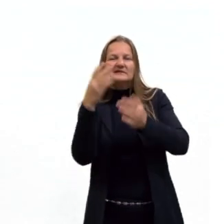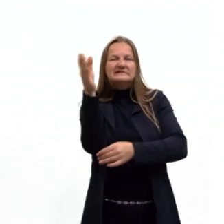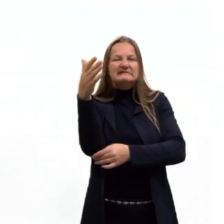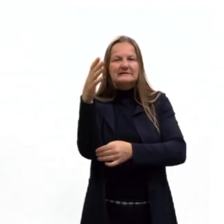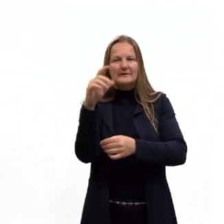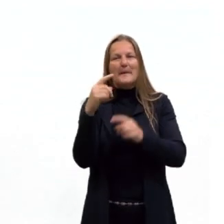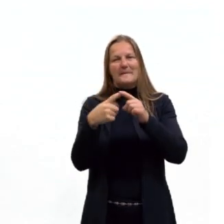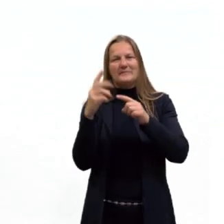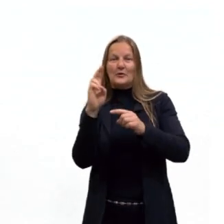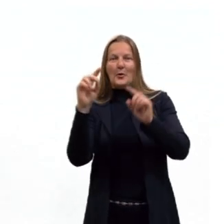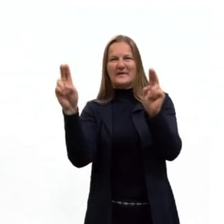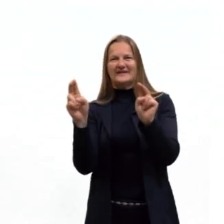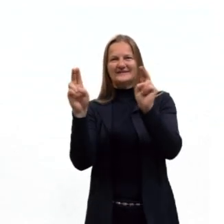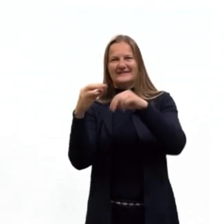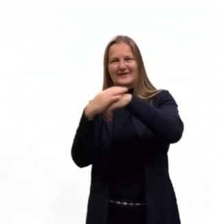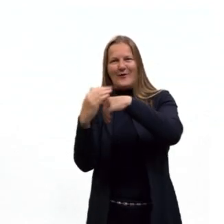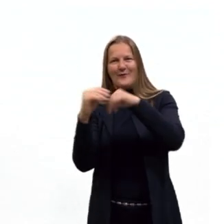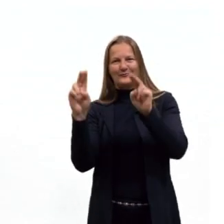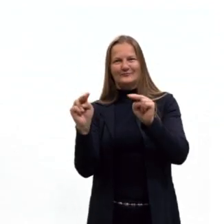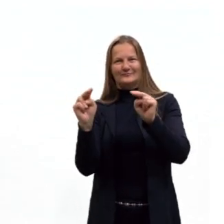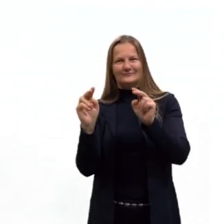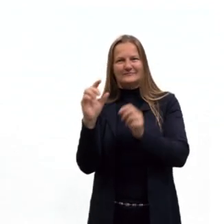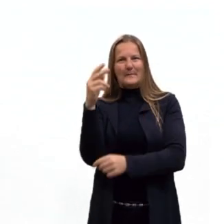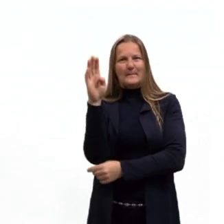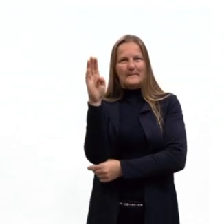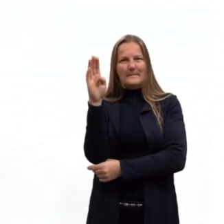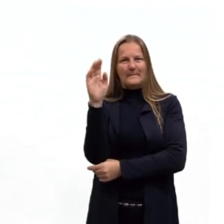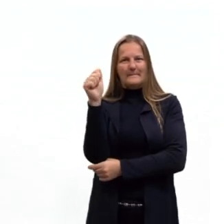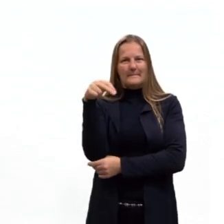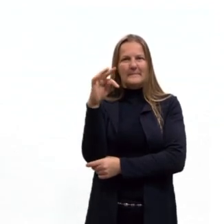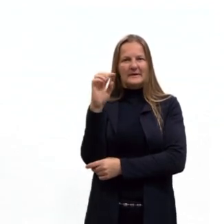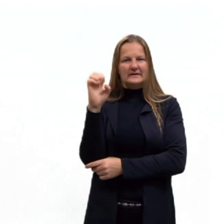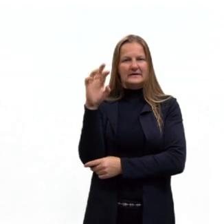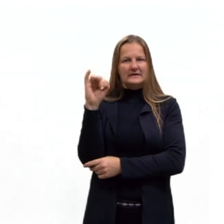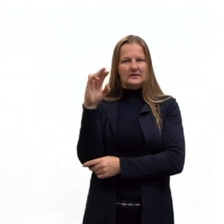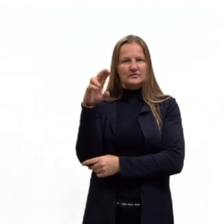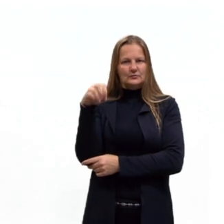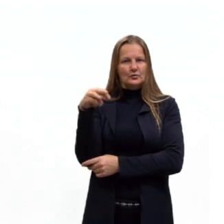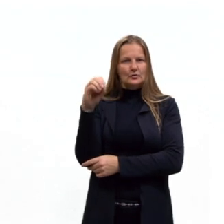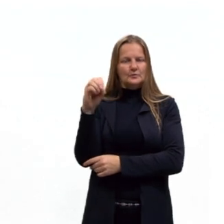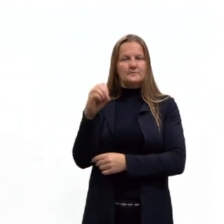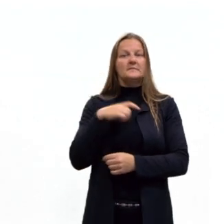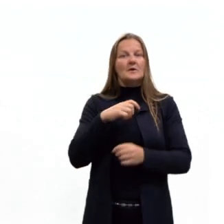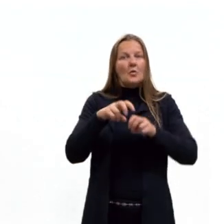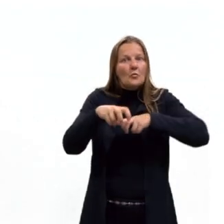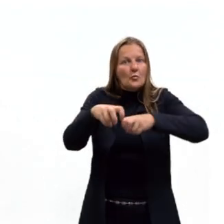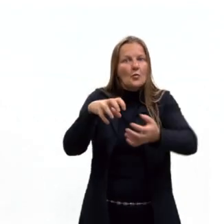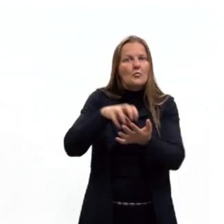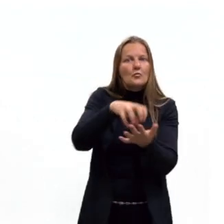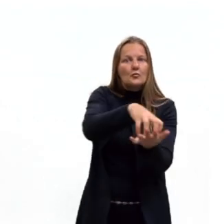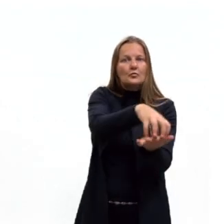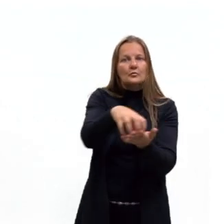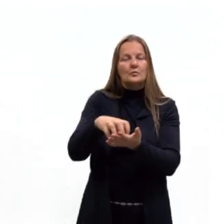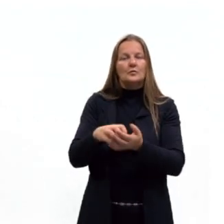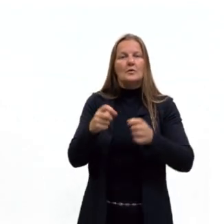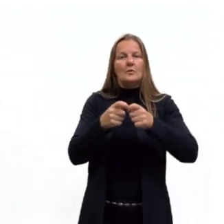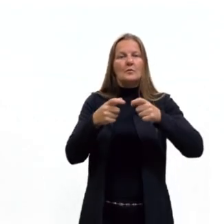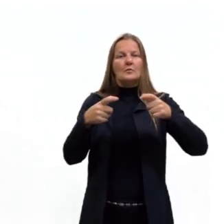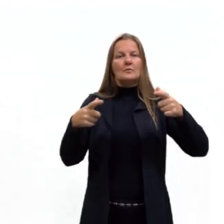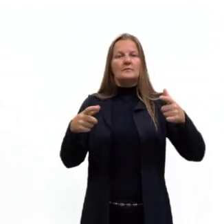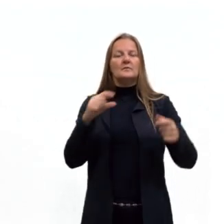Paulo né que a partir da colônia né que nós tivemos então foi foi sendo expandido tá